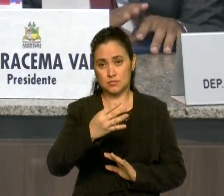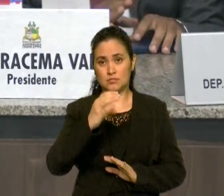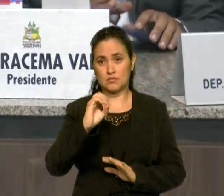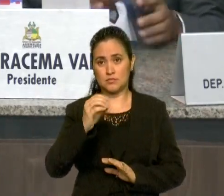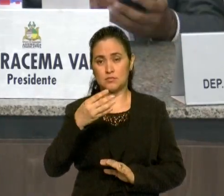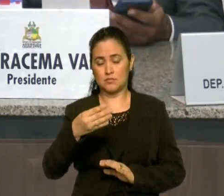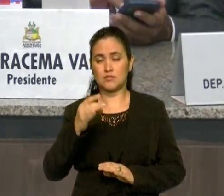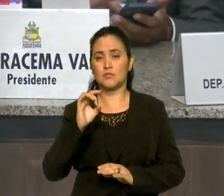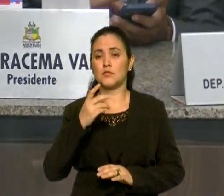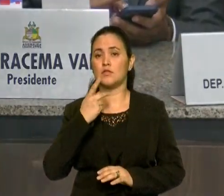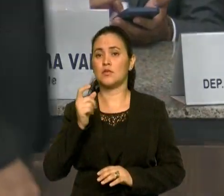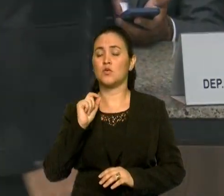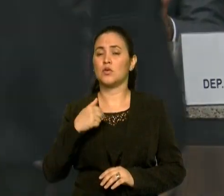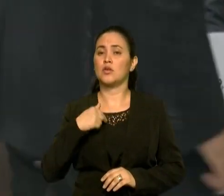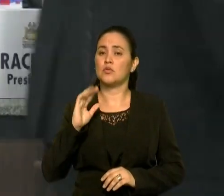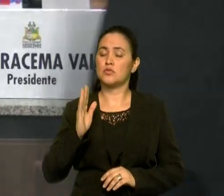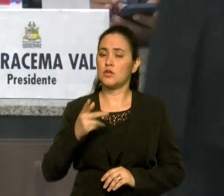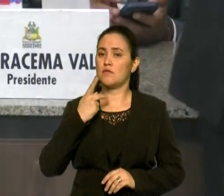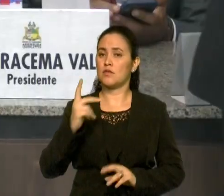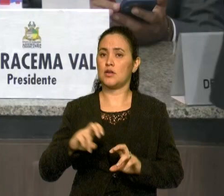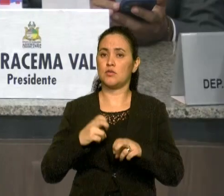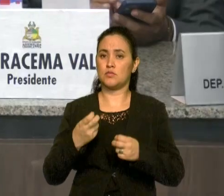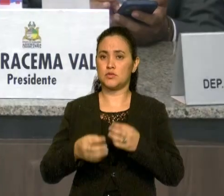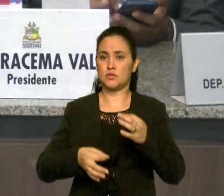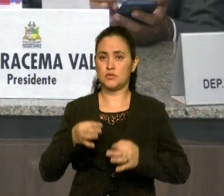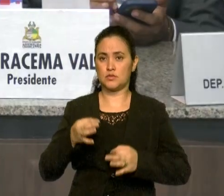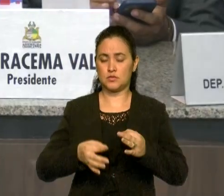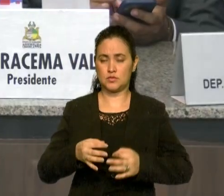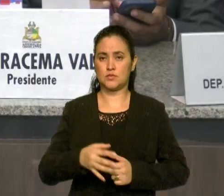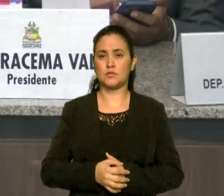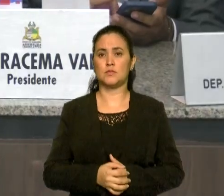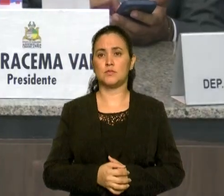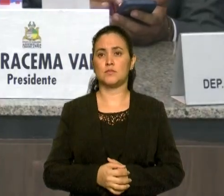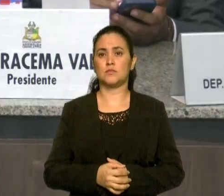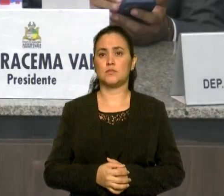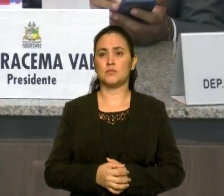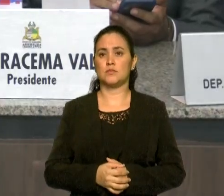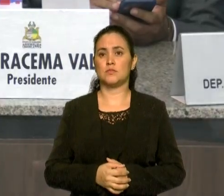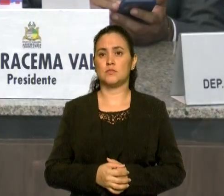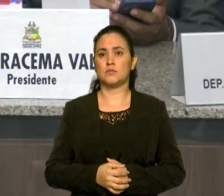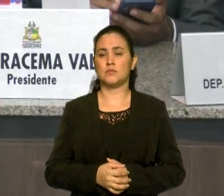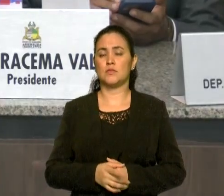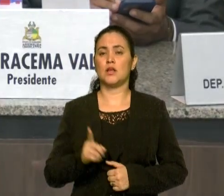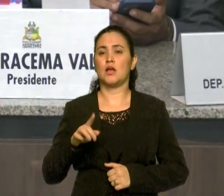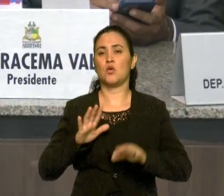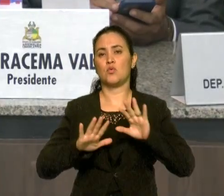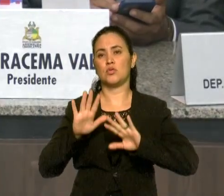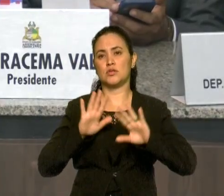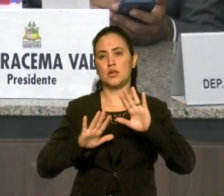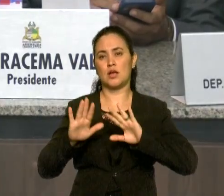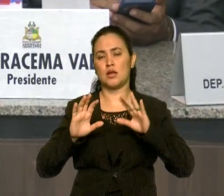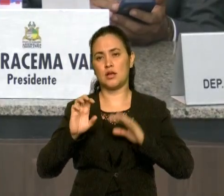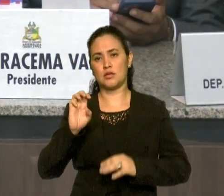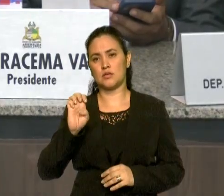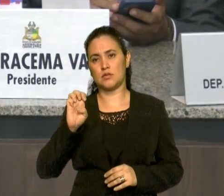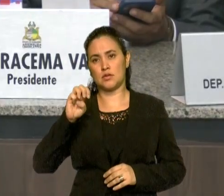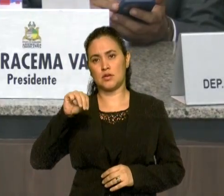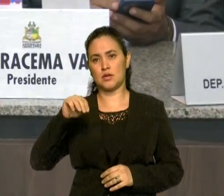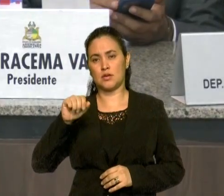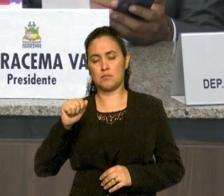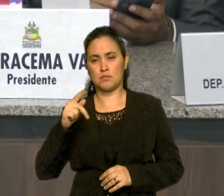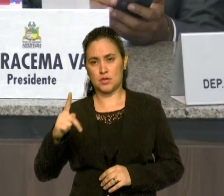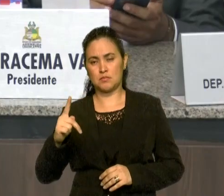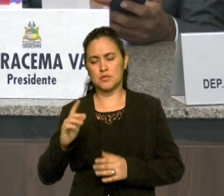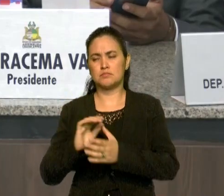pontuado no âmbito da Comissão de Constituição e Justiça, é até um excesso de zelo da IMAP, a gente parabenizou a IMAP a